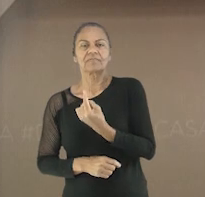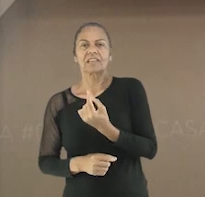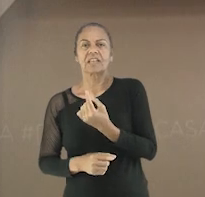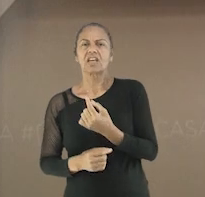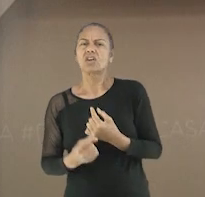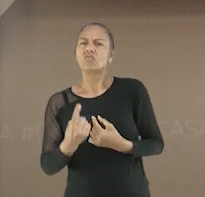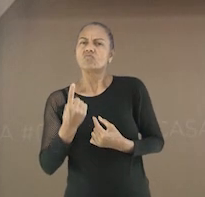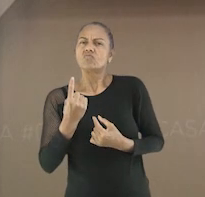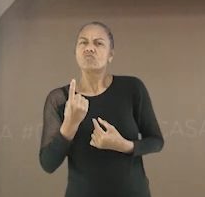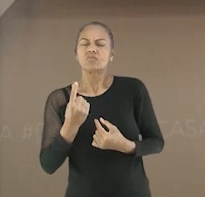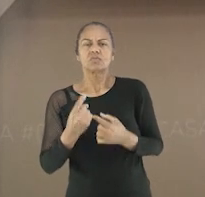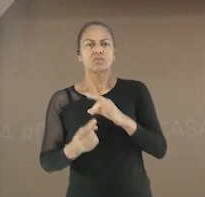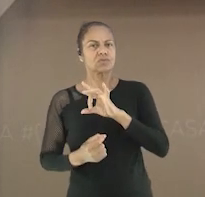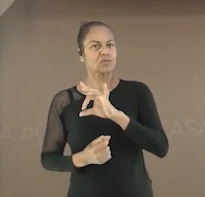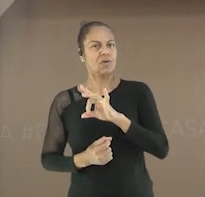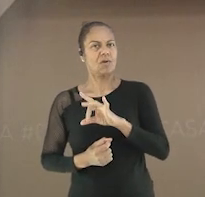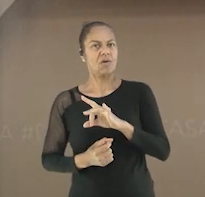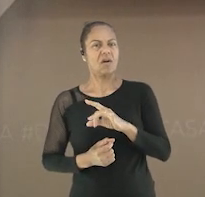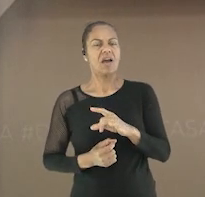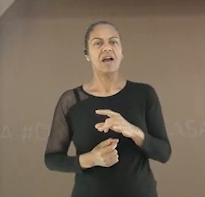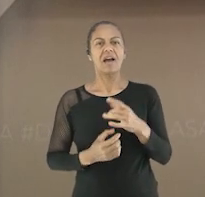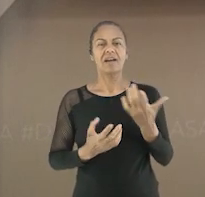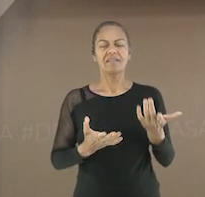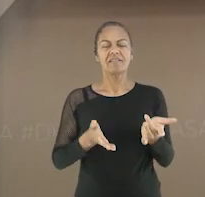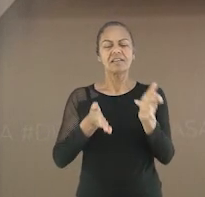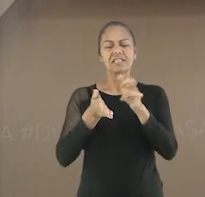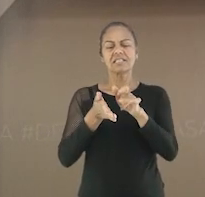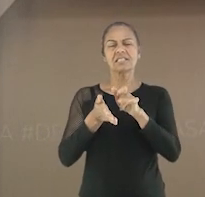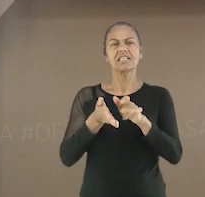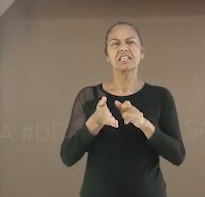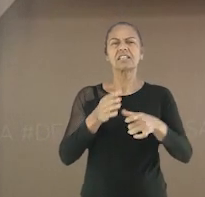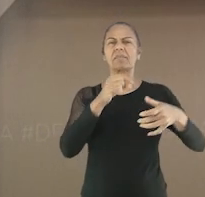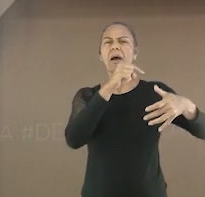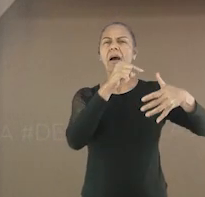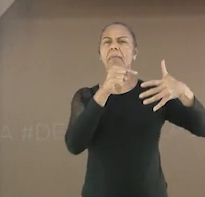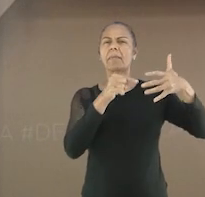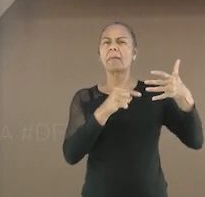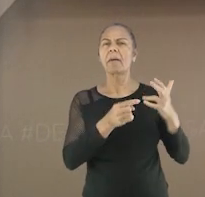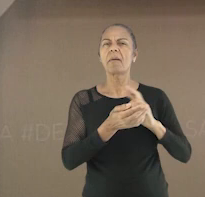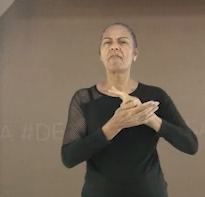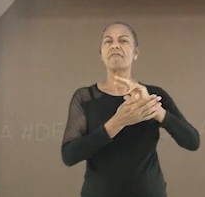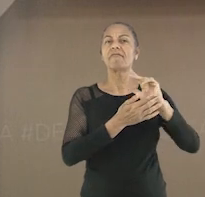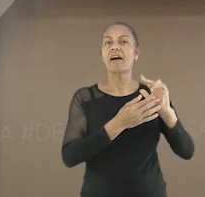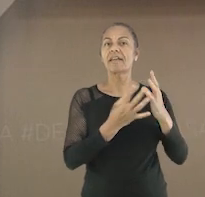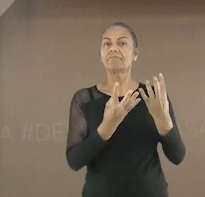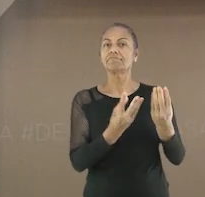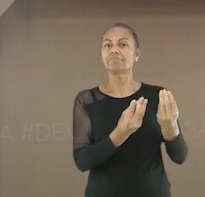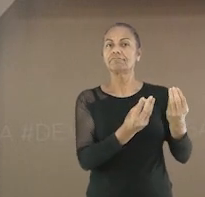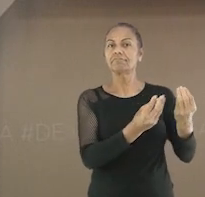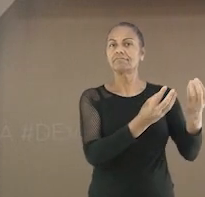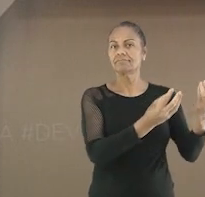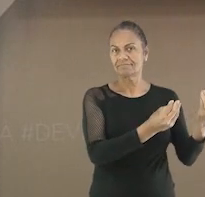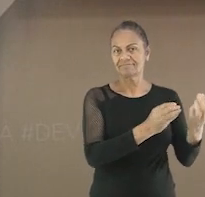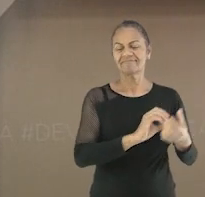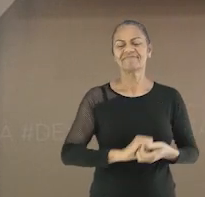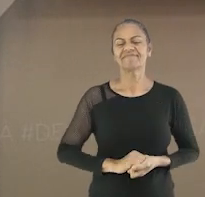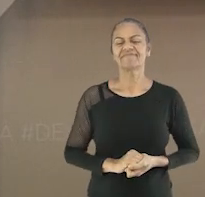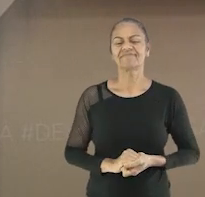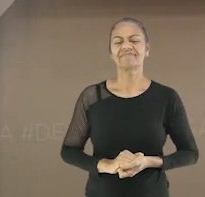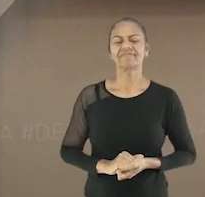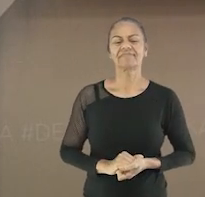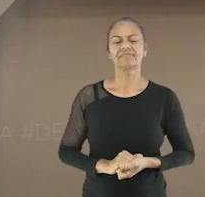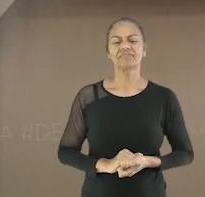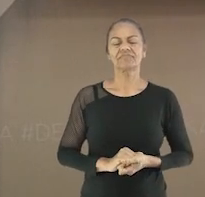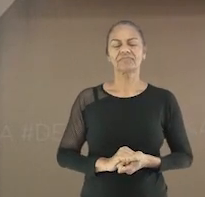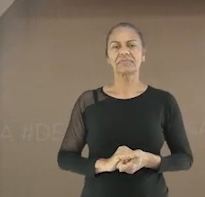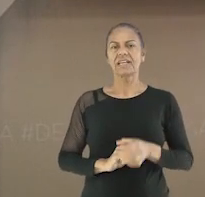só elemento. Já o plural é quando a escrita é sobre várias coisas, vários elementos. Veja só